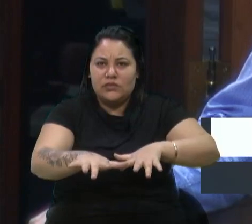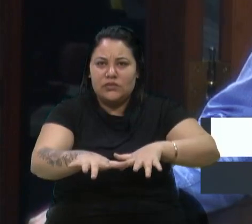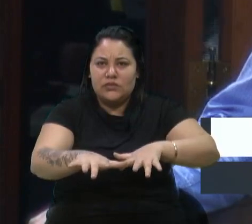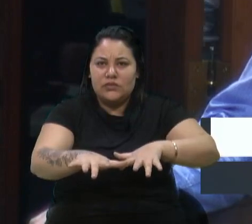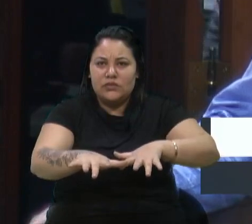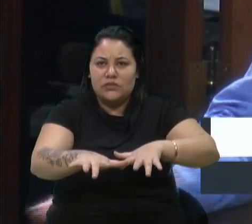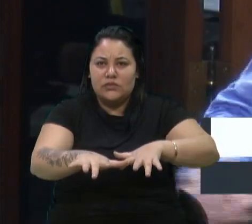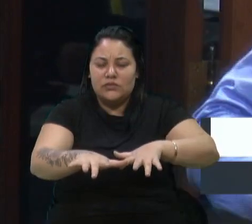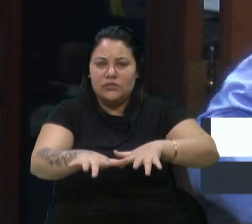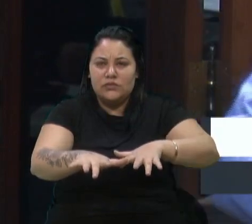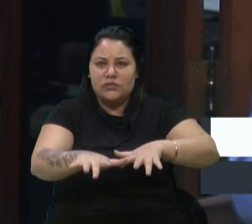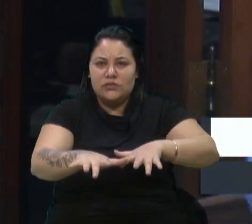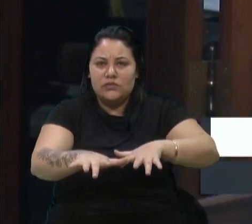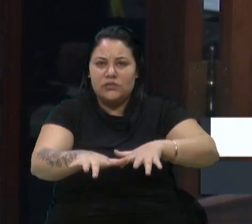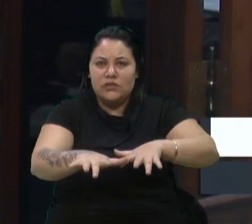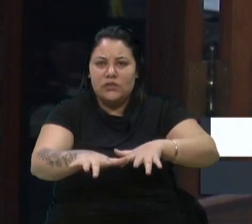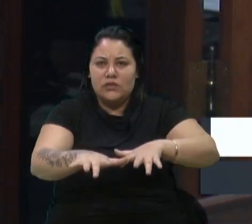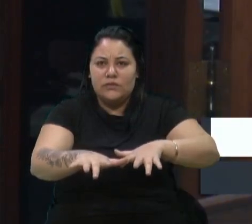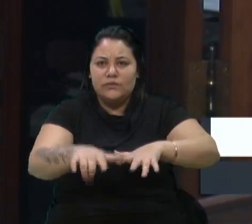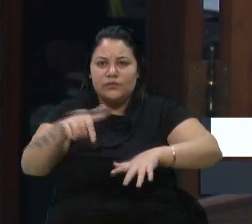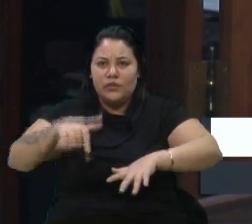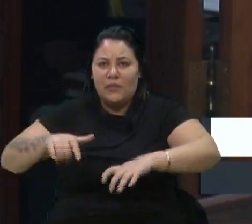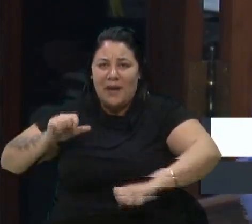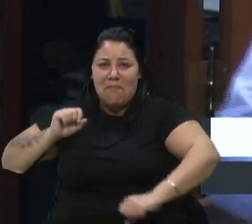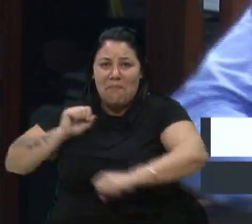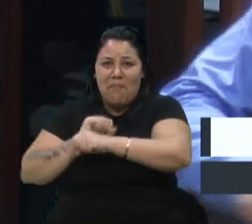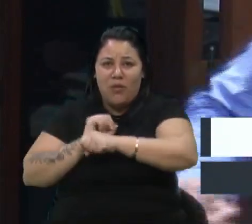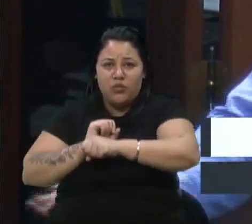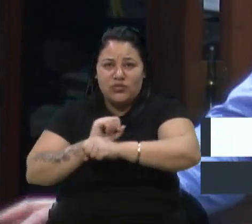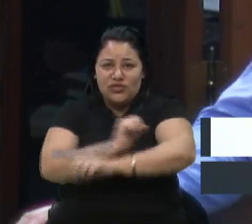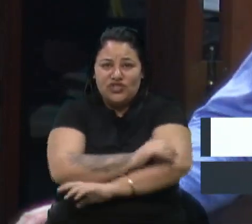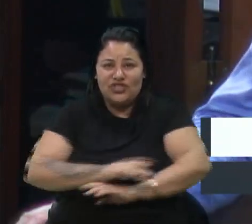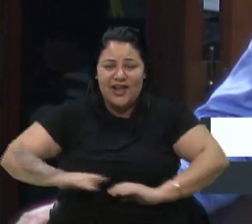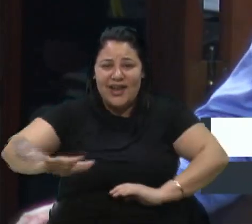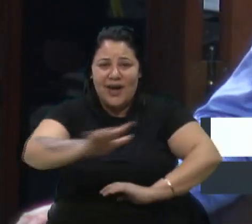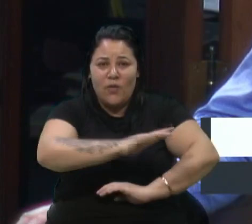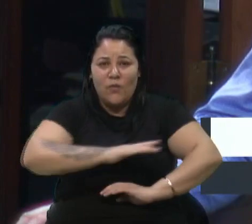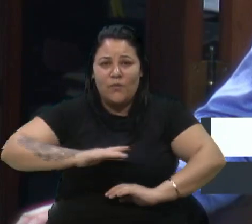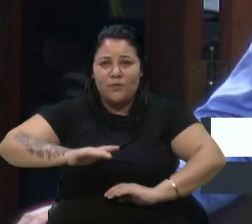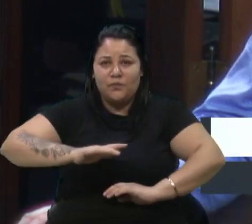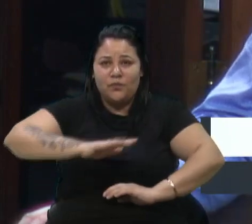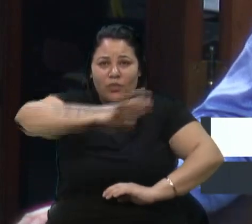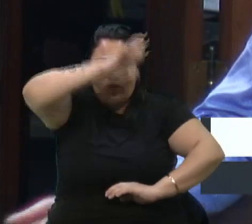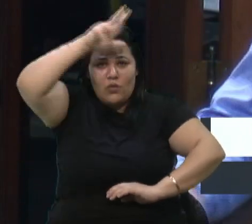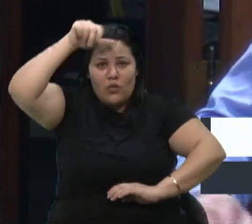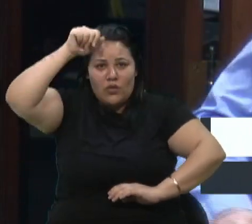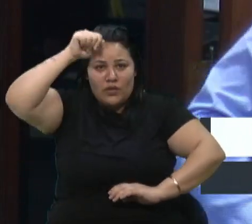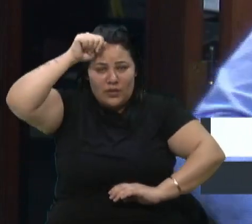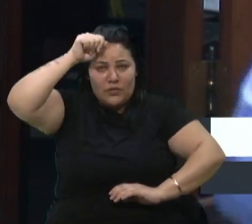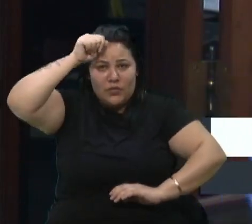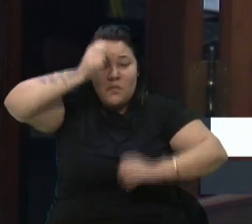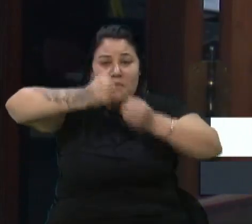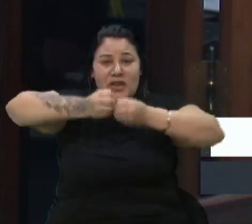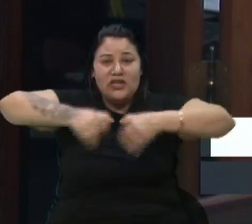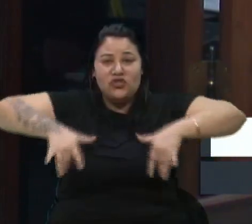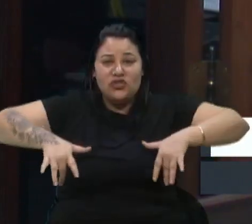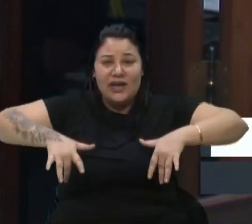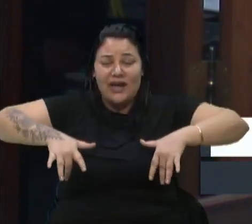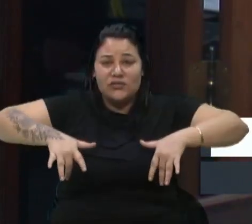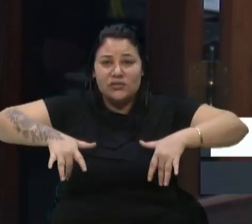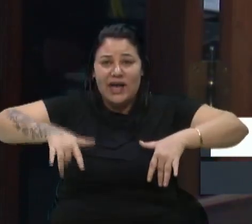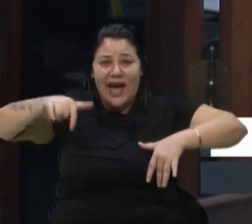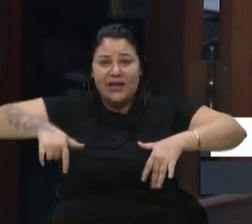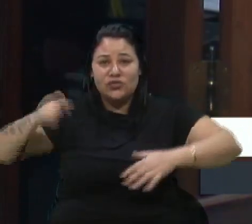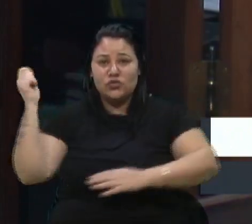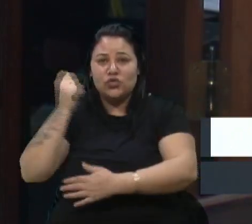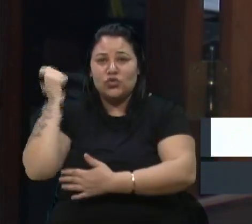por eventos climáticos e chuvas intensas. Nessa relação de municípios afetados, no primeiro